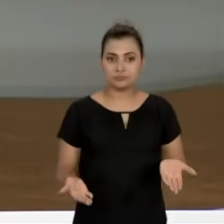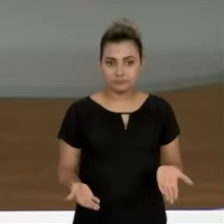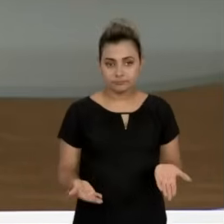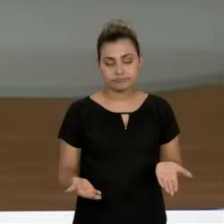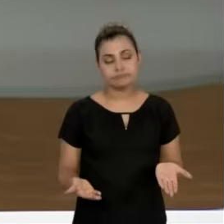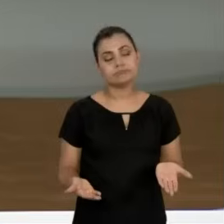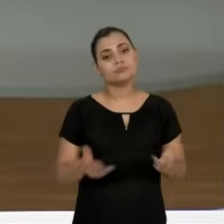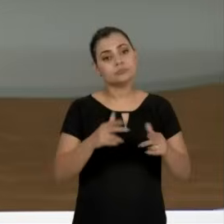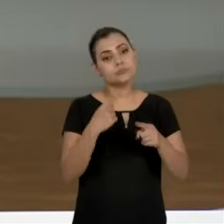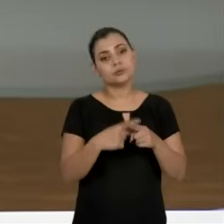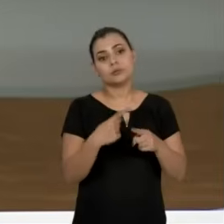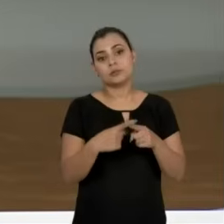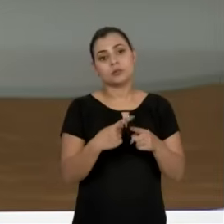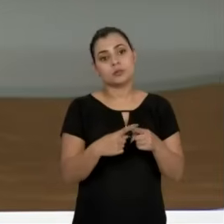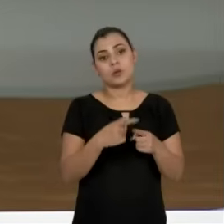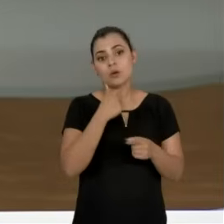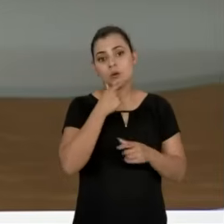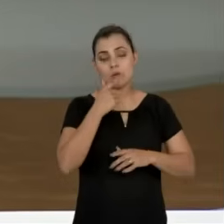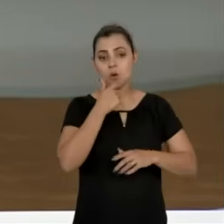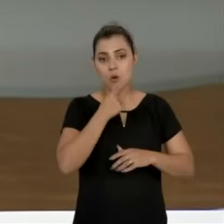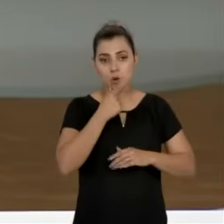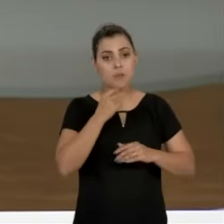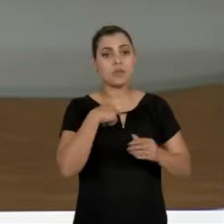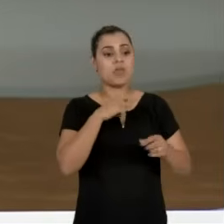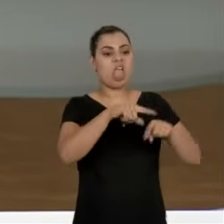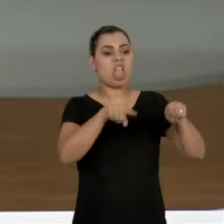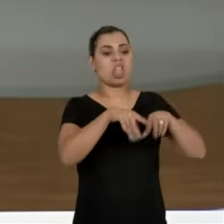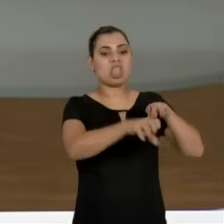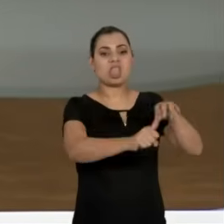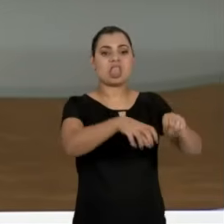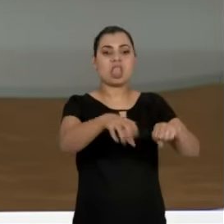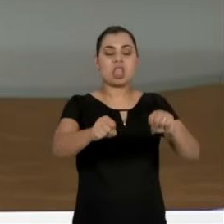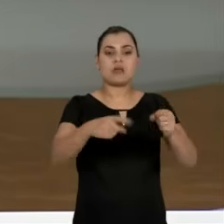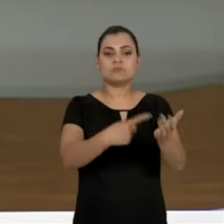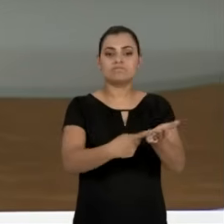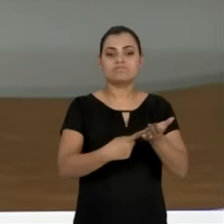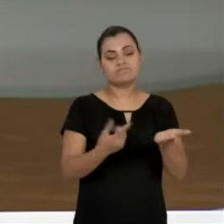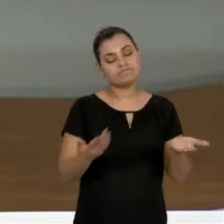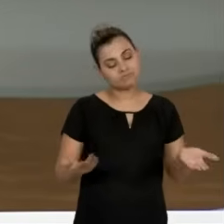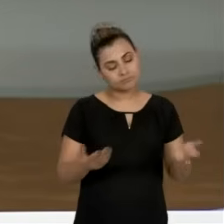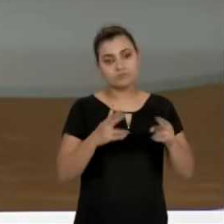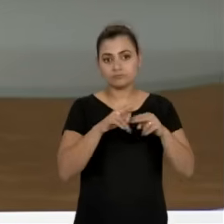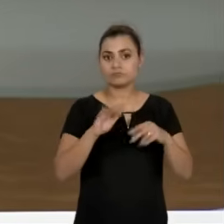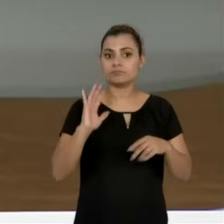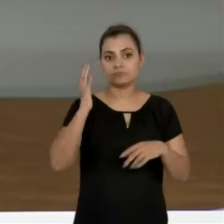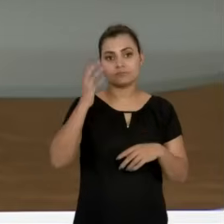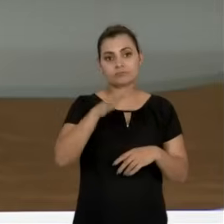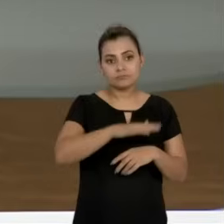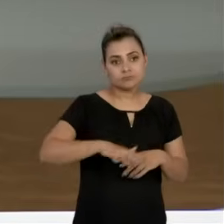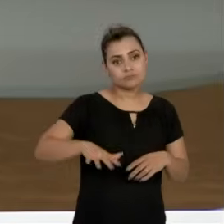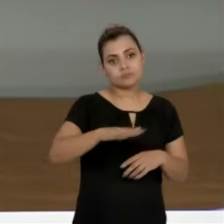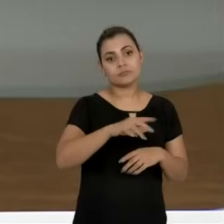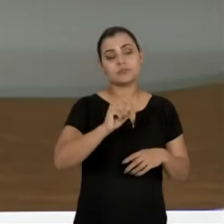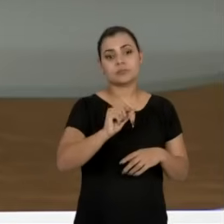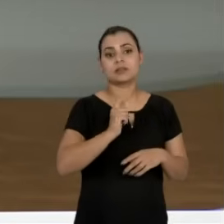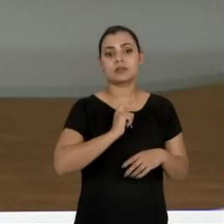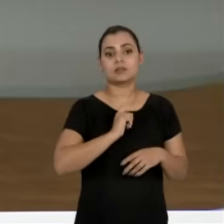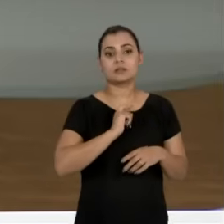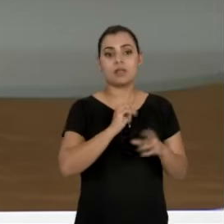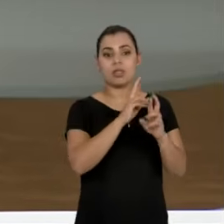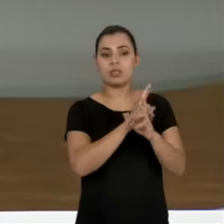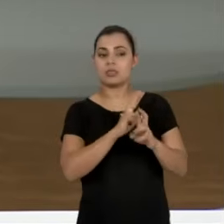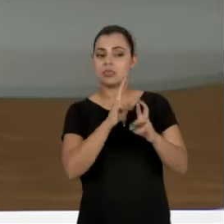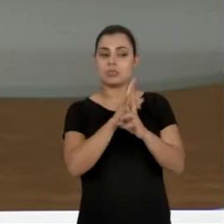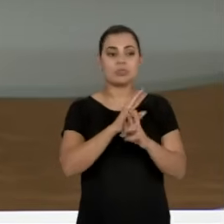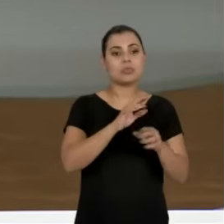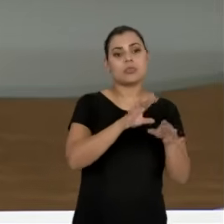escritura, porque o grileiro chegou ali e fez esse arranjo. Isso acontece muito em áreas onde há forte especulação